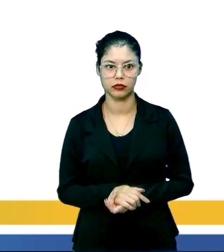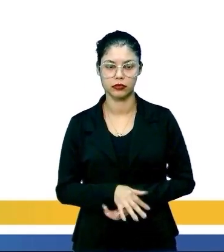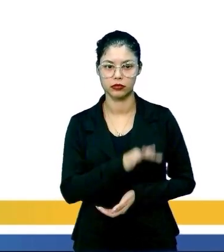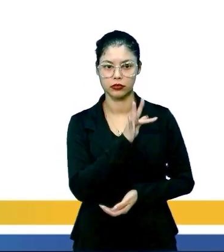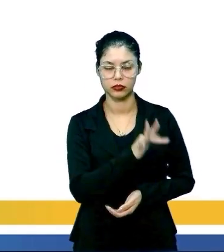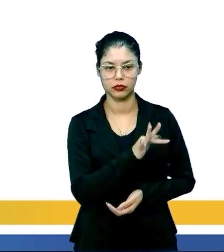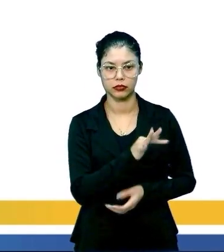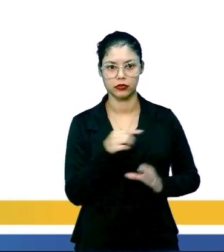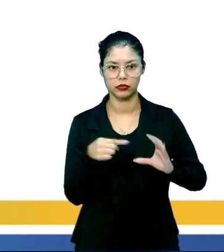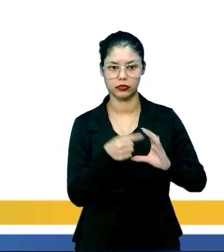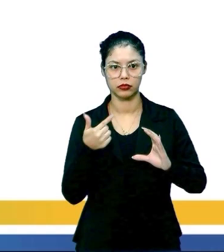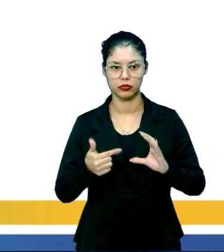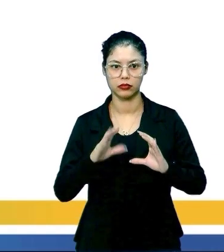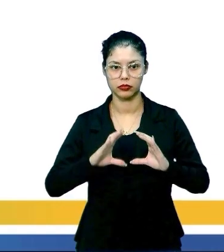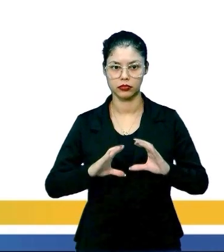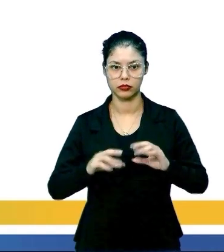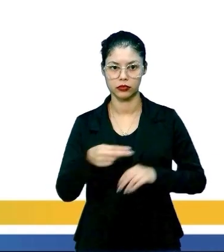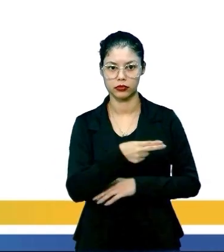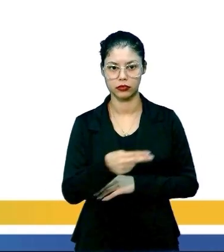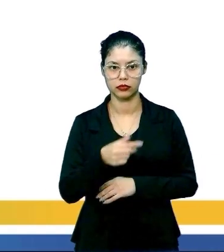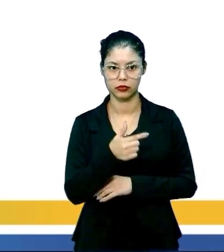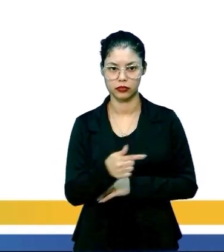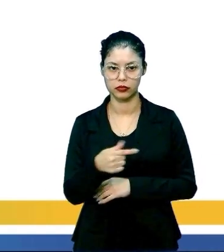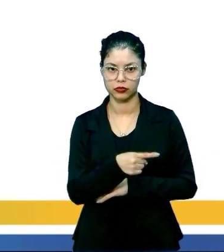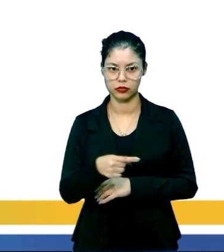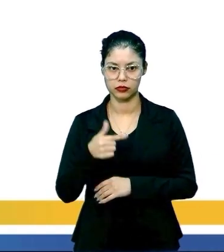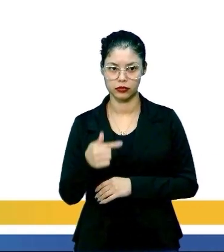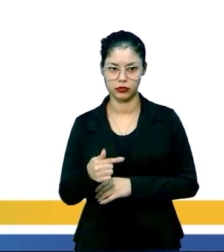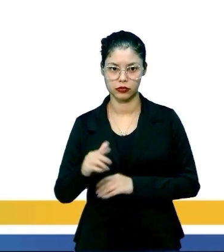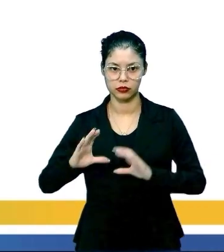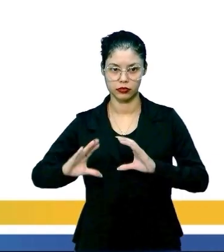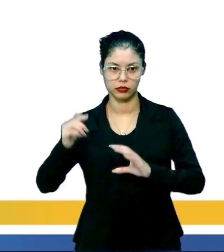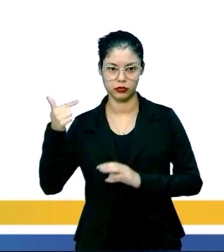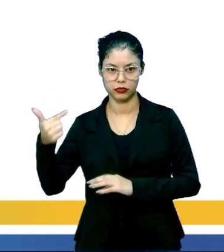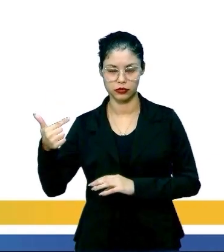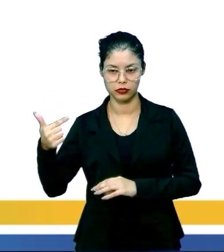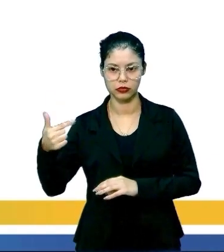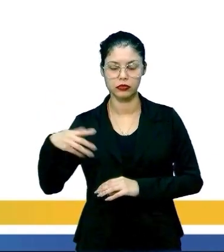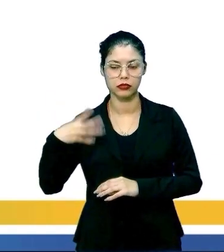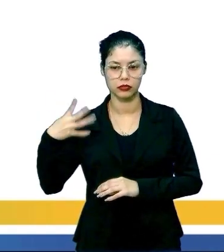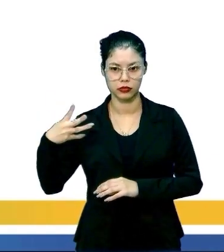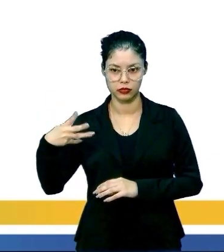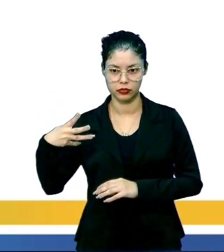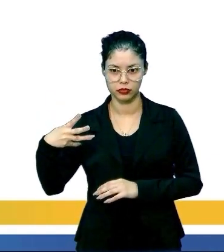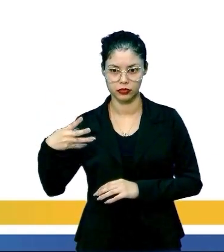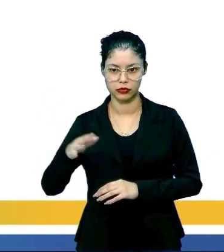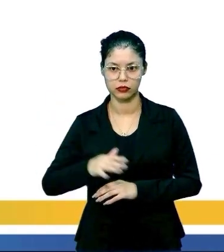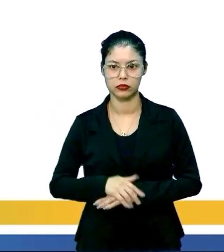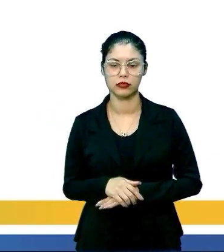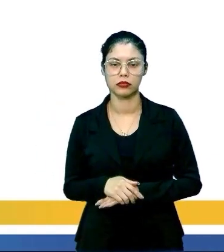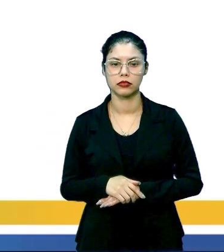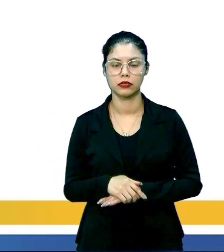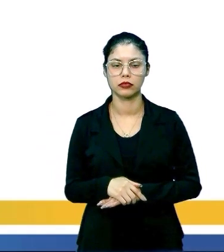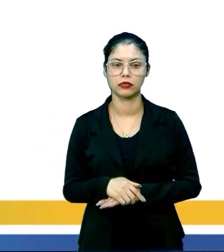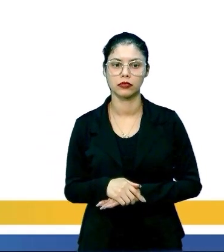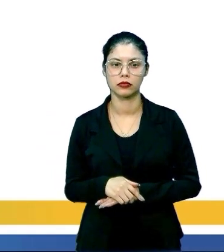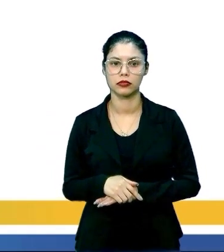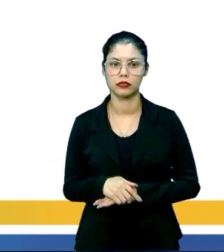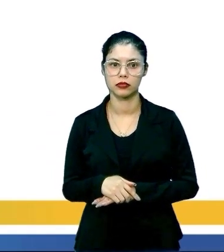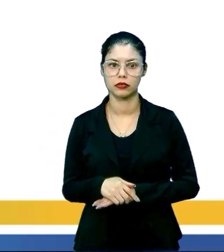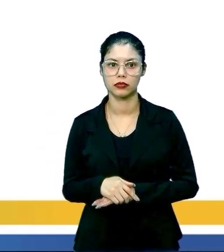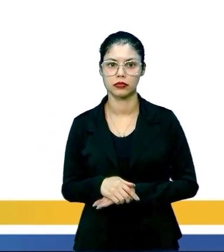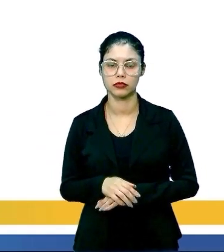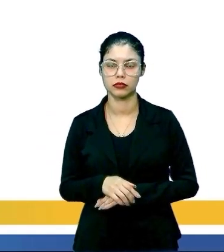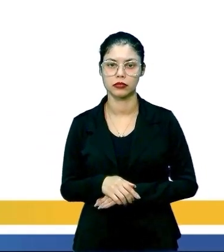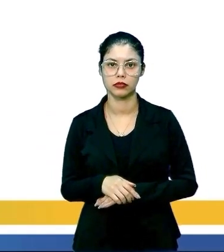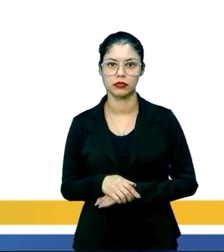4. E o f de menos 2 é igual a menos 2 ao quadrado. Ou seja, como